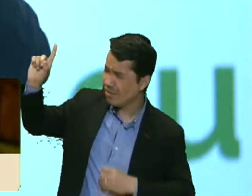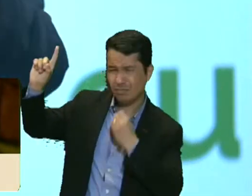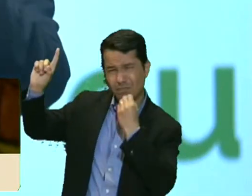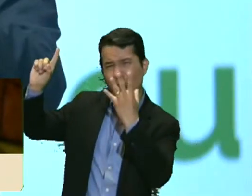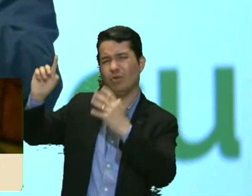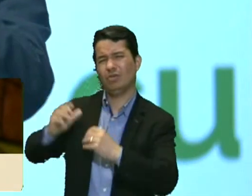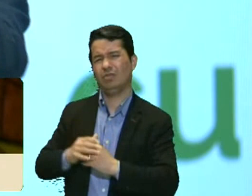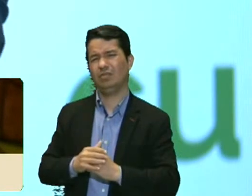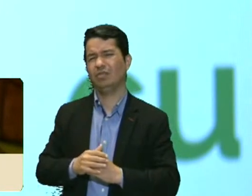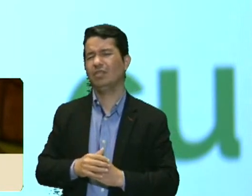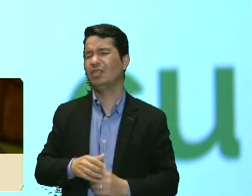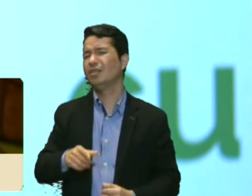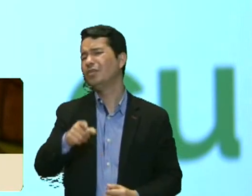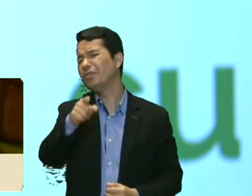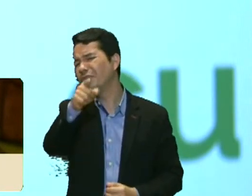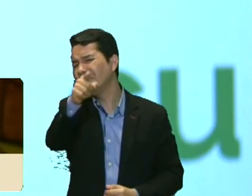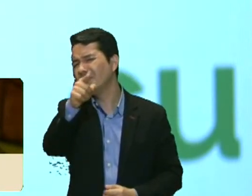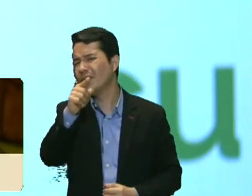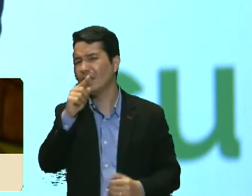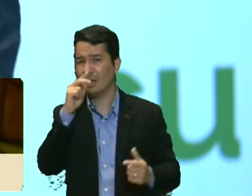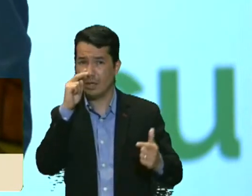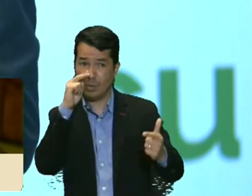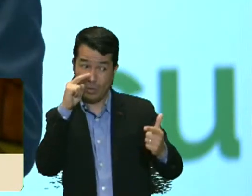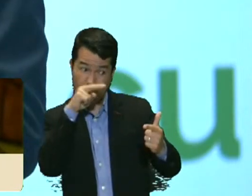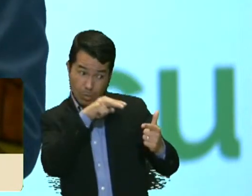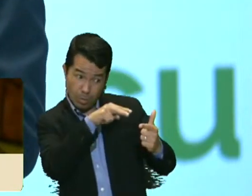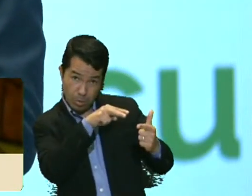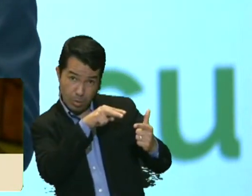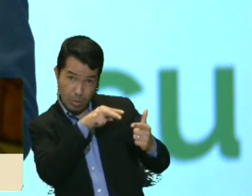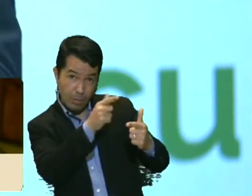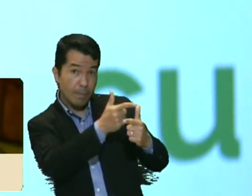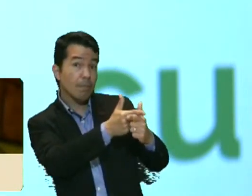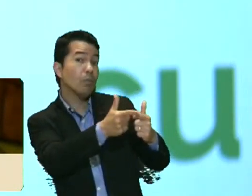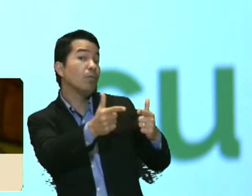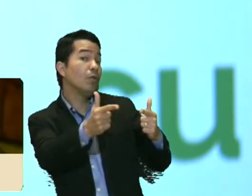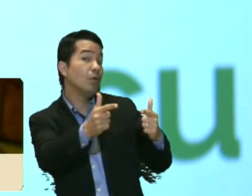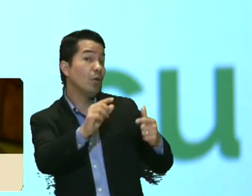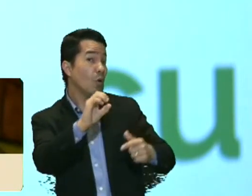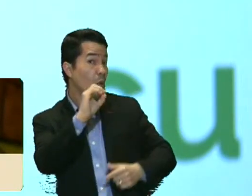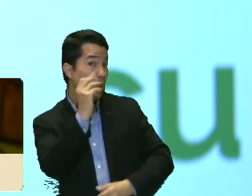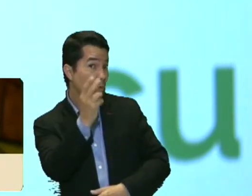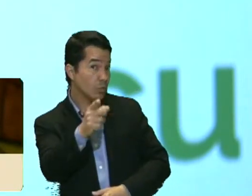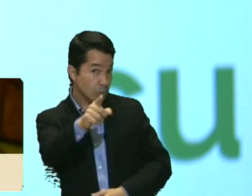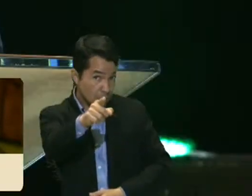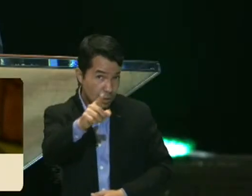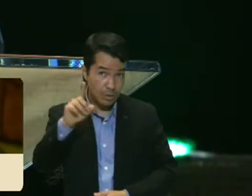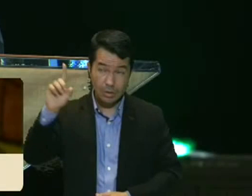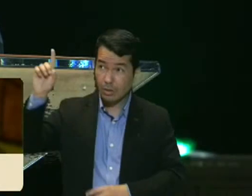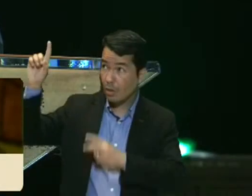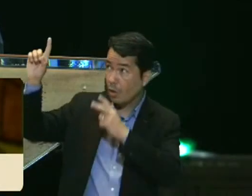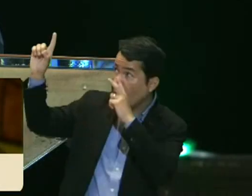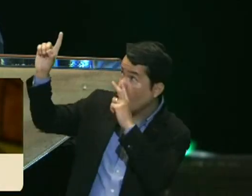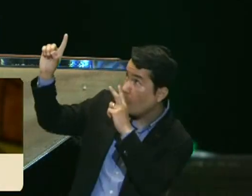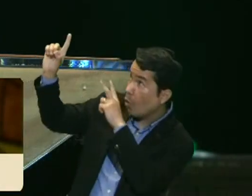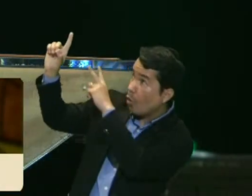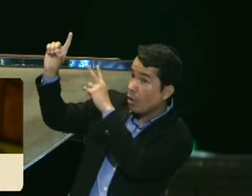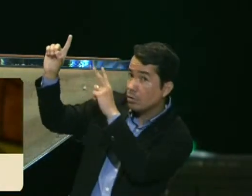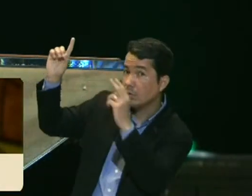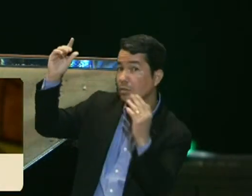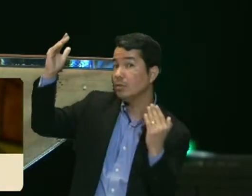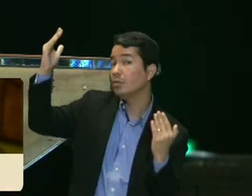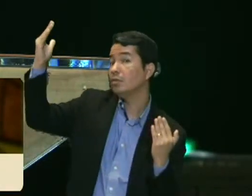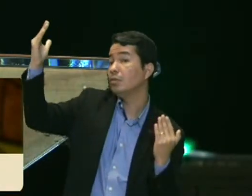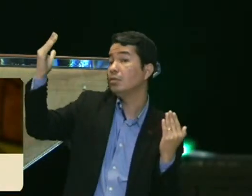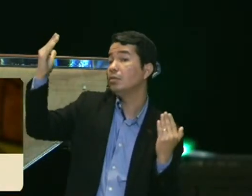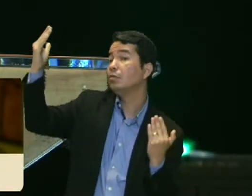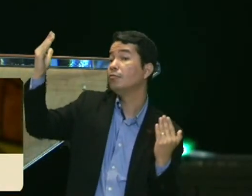Para o que será que nós olhamos e fixamos os nossos olhos, e aquilo se torna maior do que o